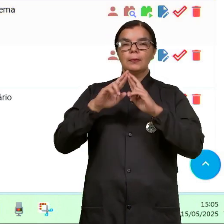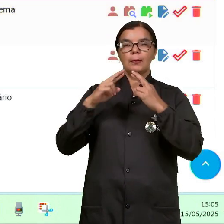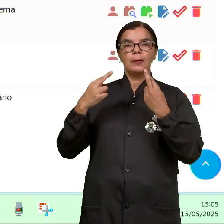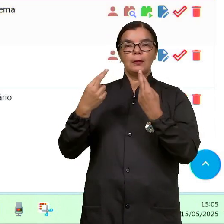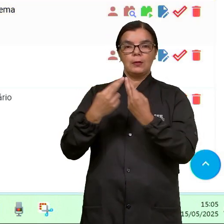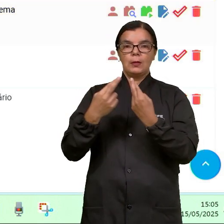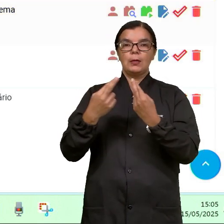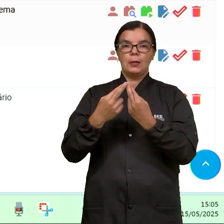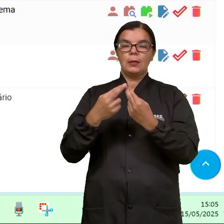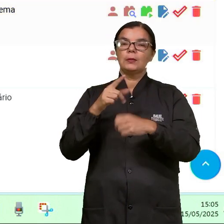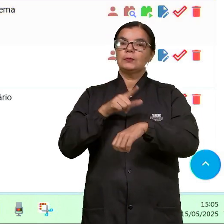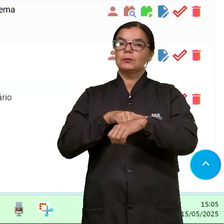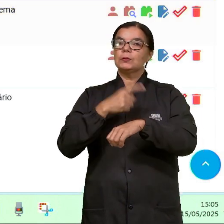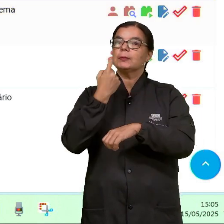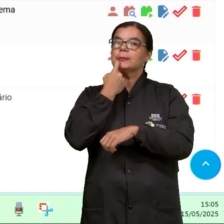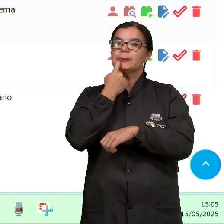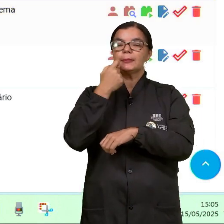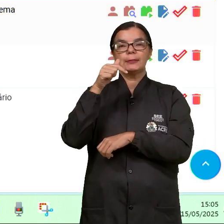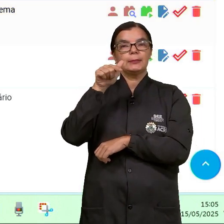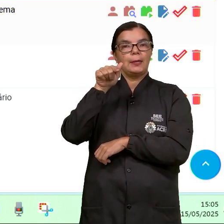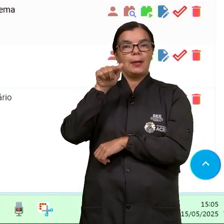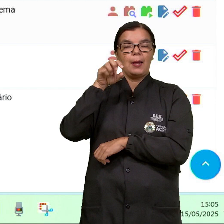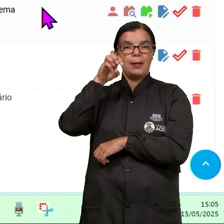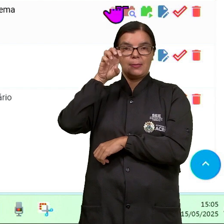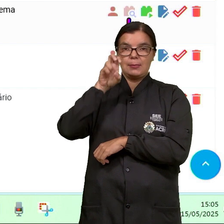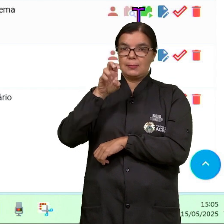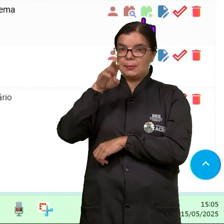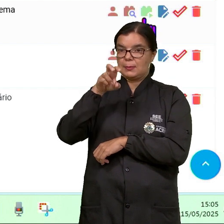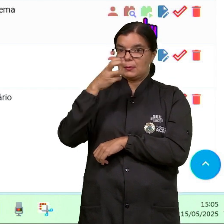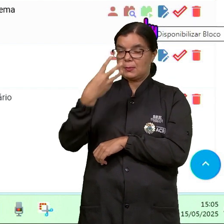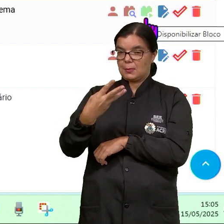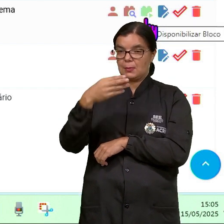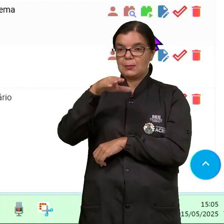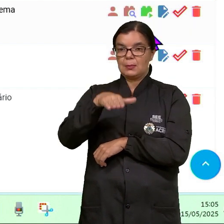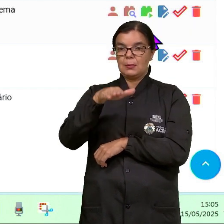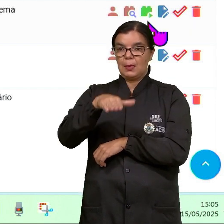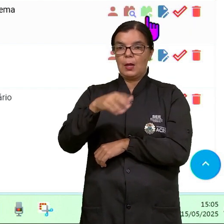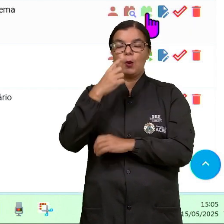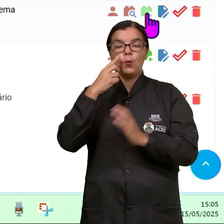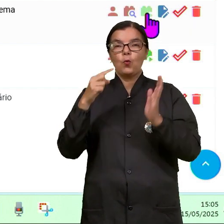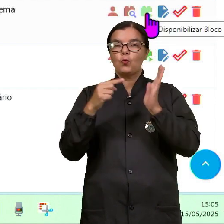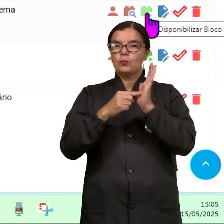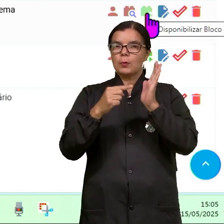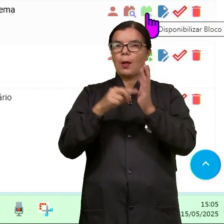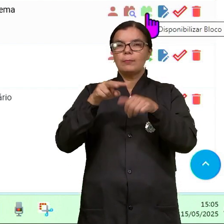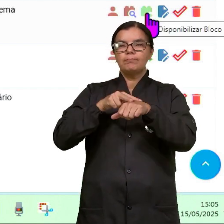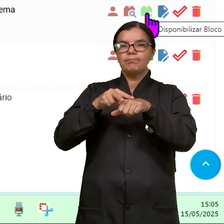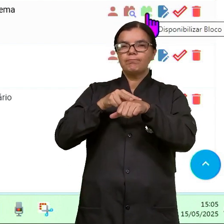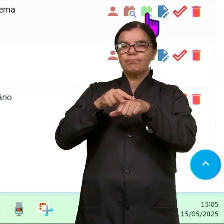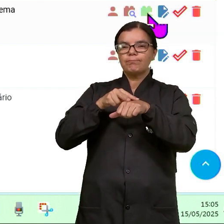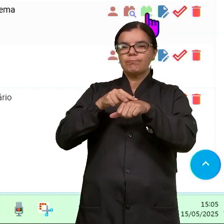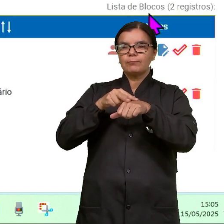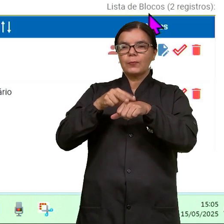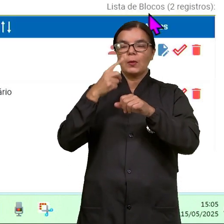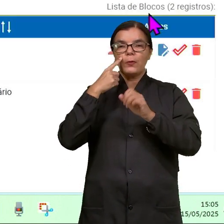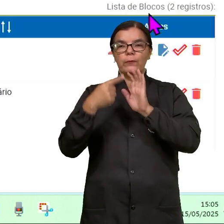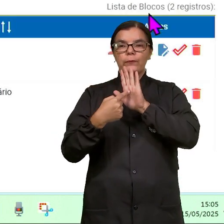reunião será sexta-feira às 15 horas, tá? Quando eu clicar aqui nesse botãozinho verde, que é disponibilizar